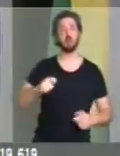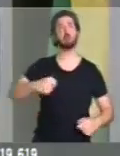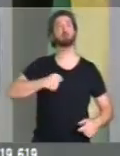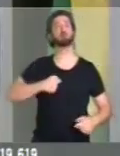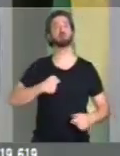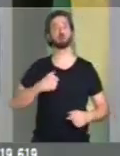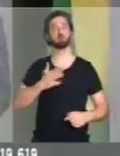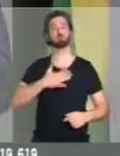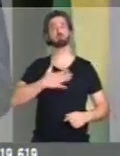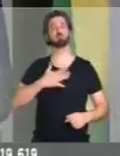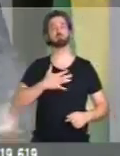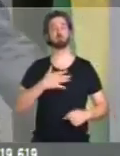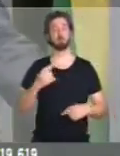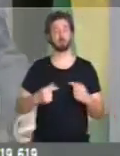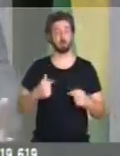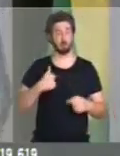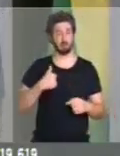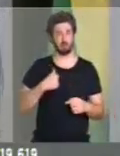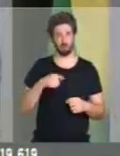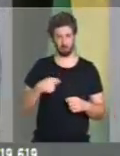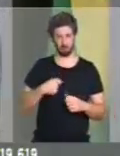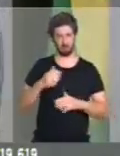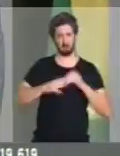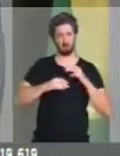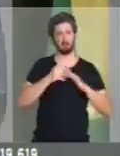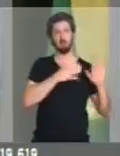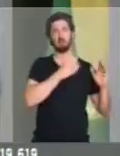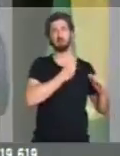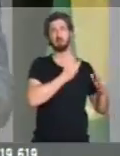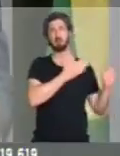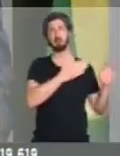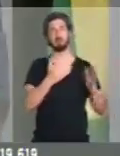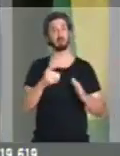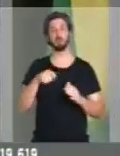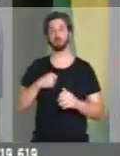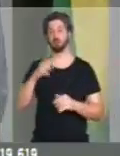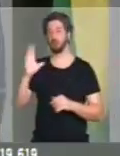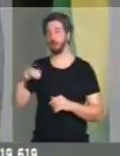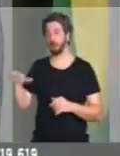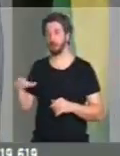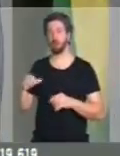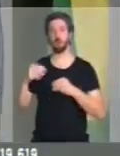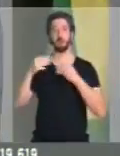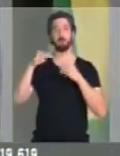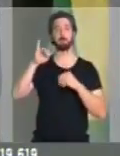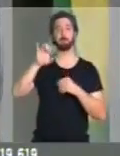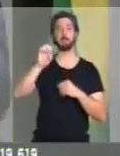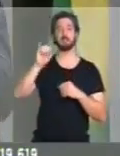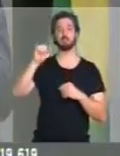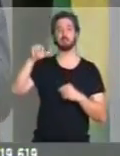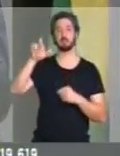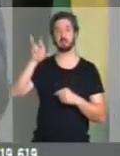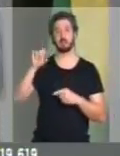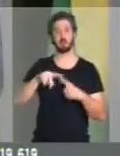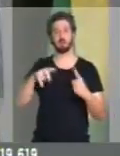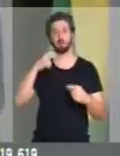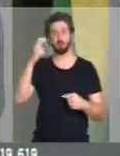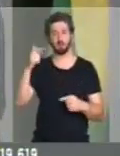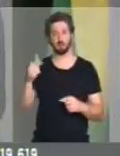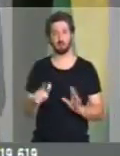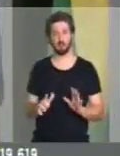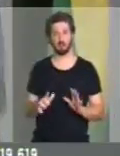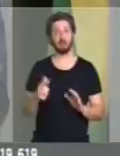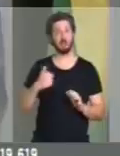sou político. É o meu caso, eu não venho de uma carreira política, venho do nicho católico, como missionário, mas não tenho a mínima vergonha de dizer